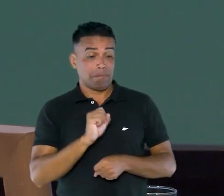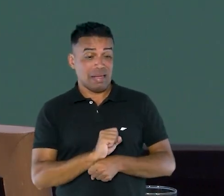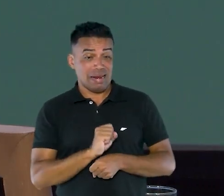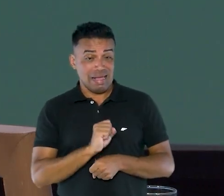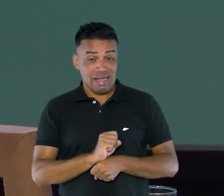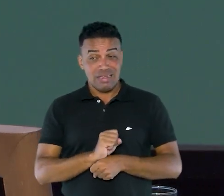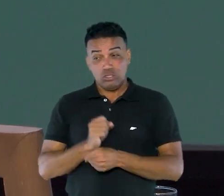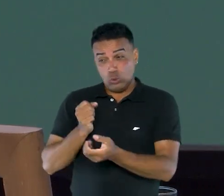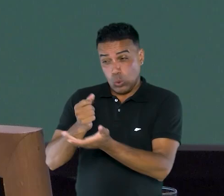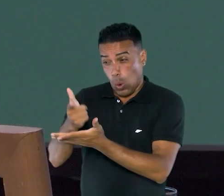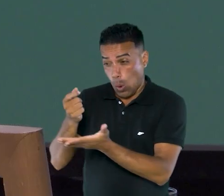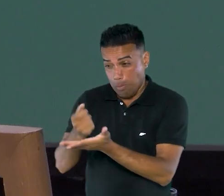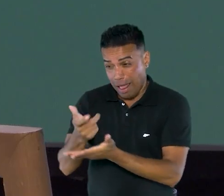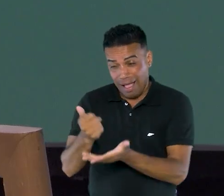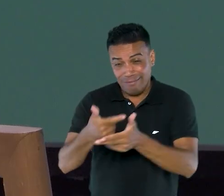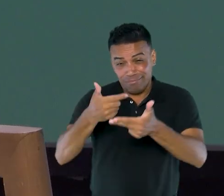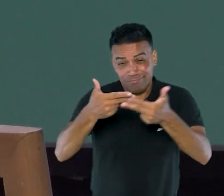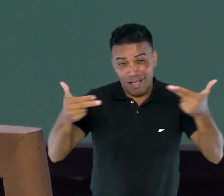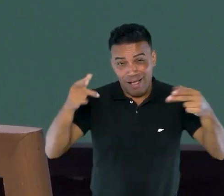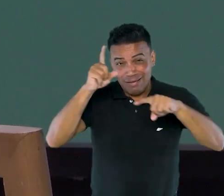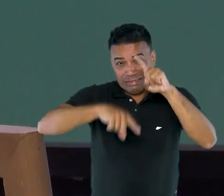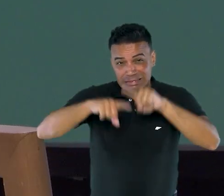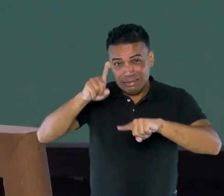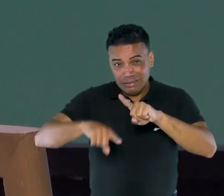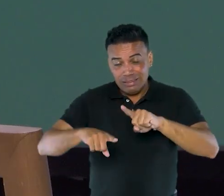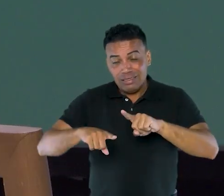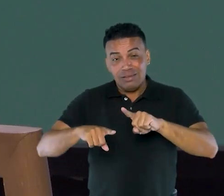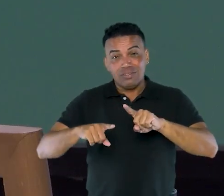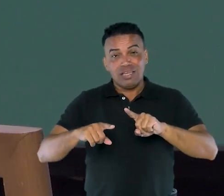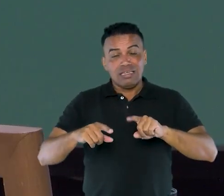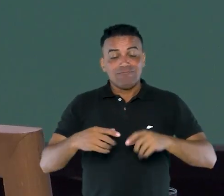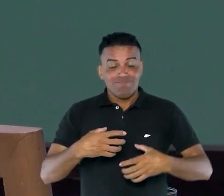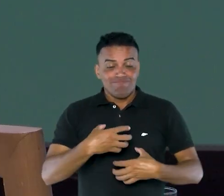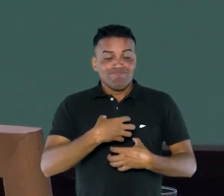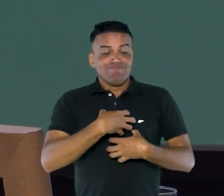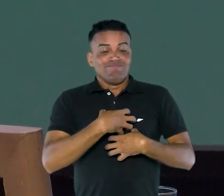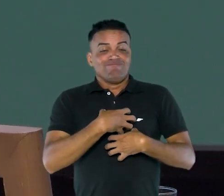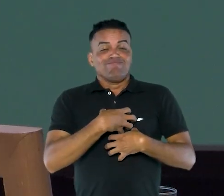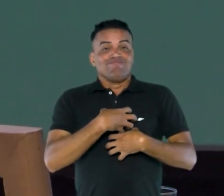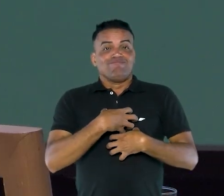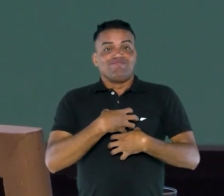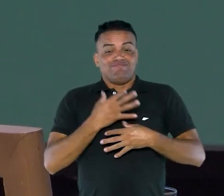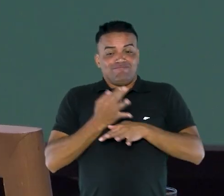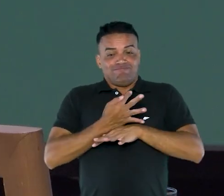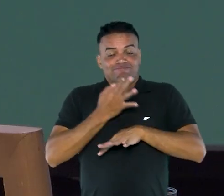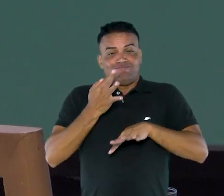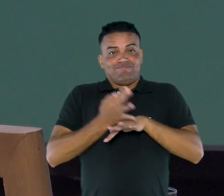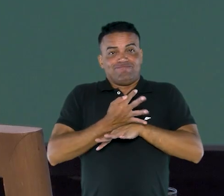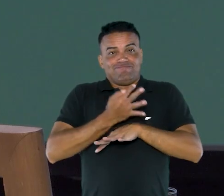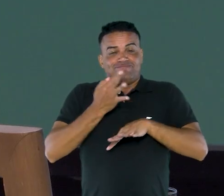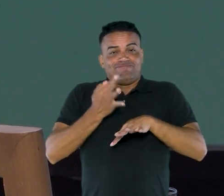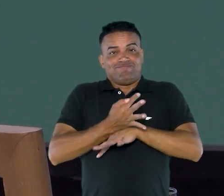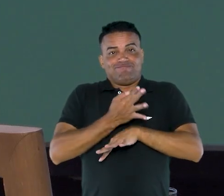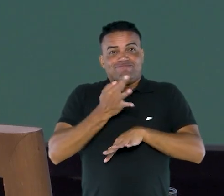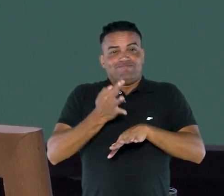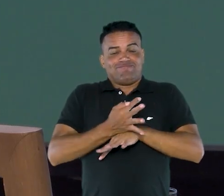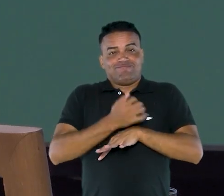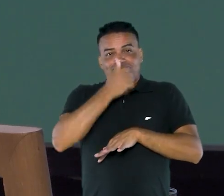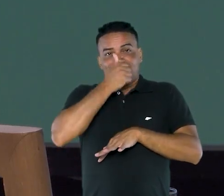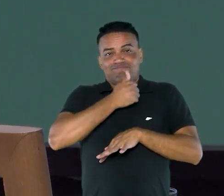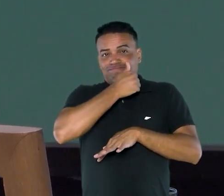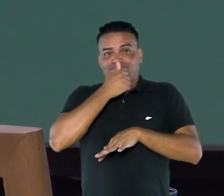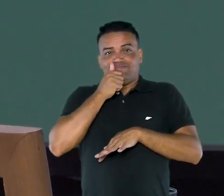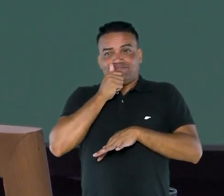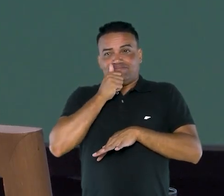coisas e de consumos e suportar o vazio. Isso, para mim, está claro que a gente não está